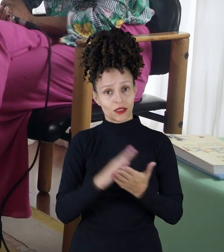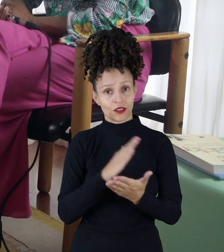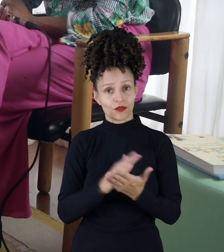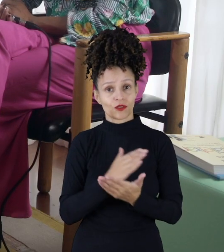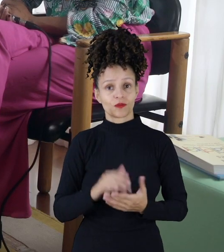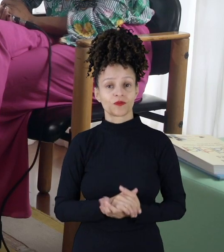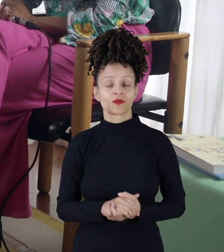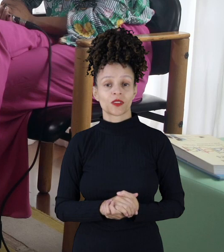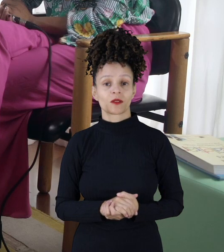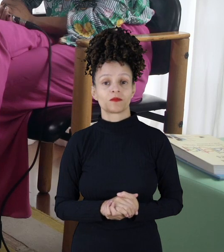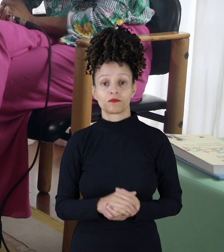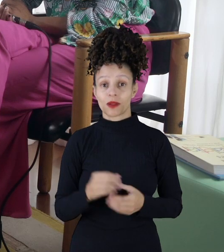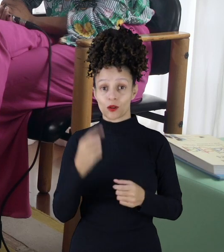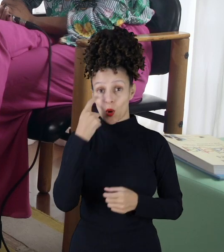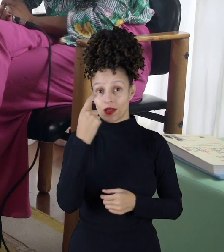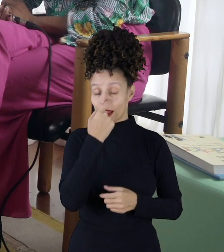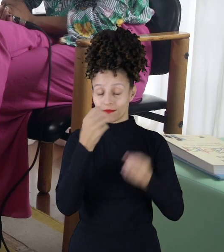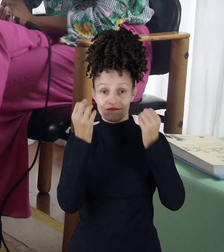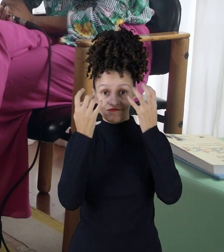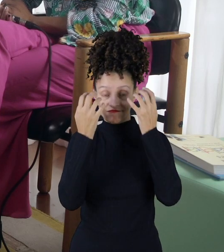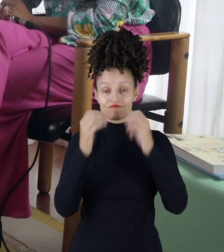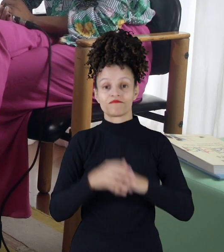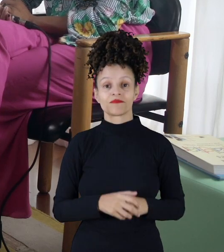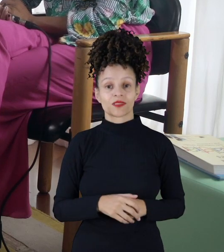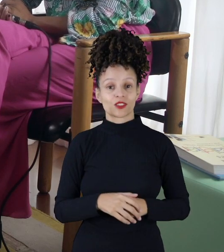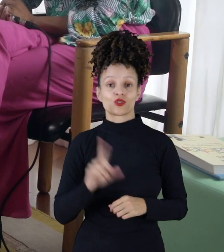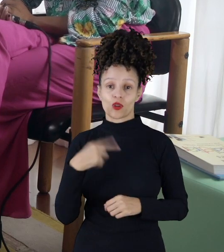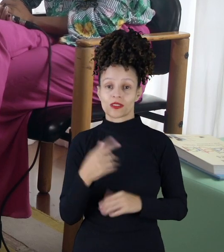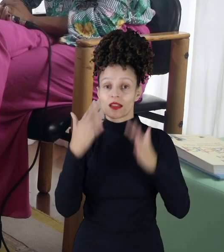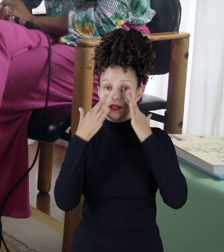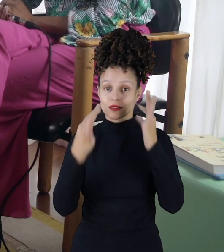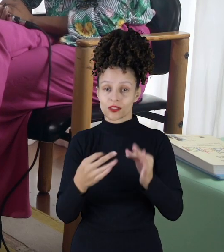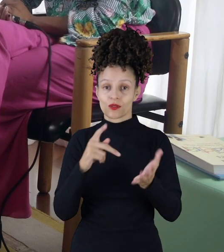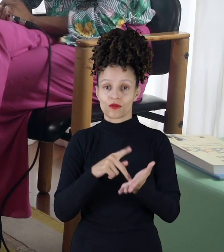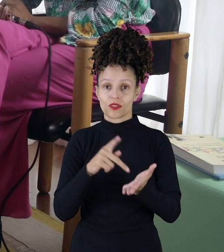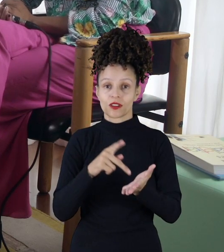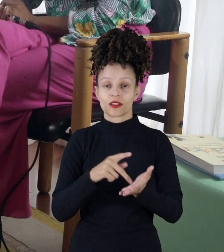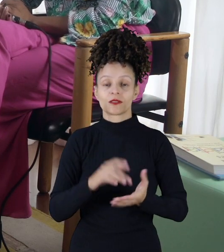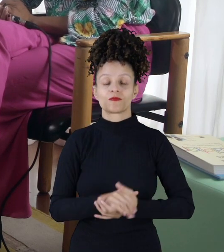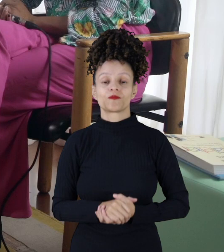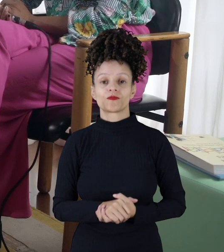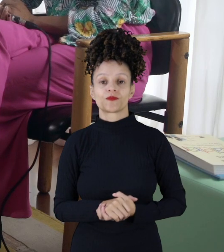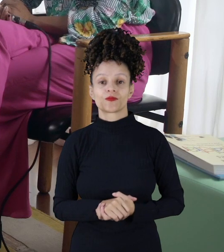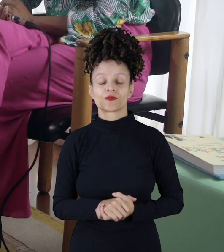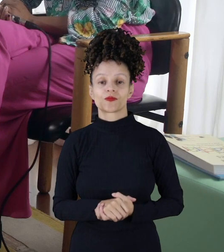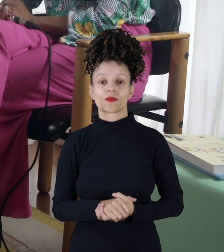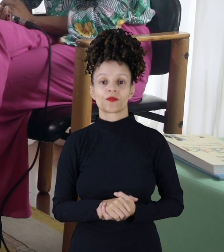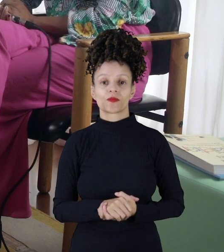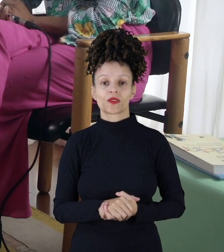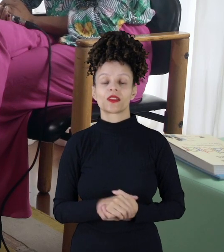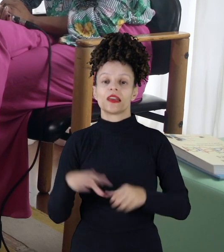Então eu recomendo muito esse livro para aguçar o nosso olhar, nossa escuta, na verdade, né? A